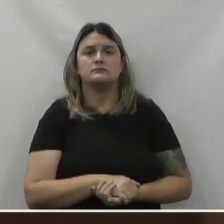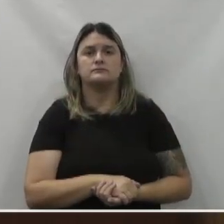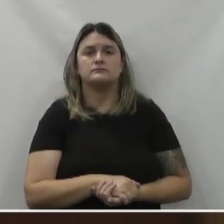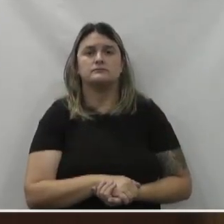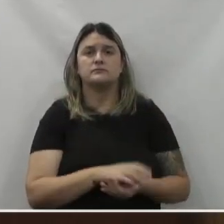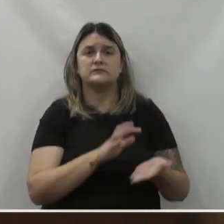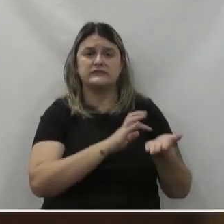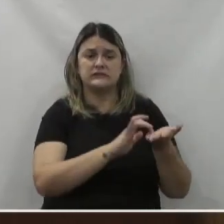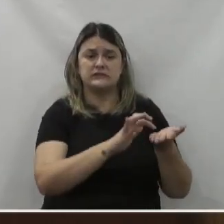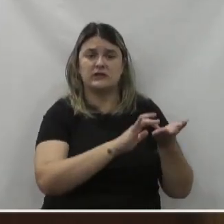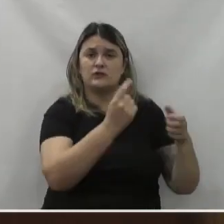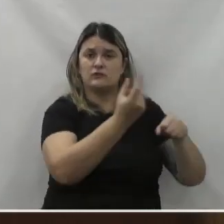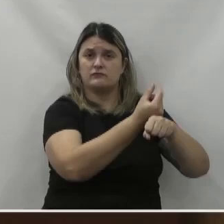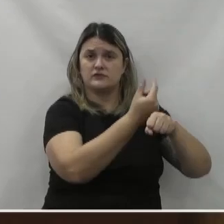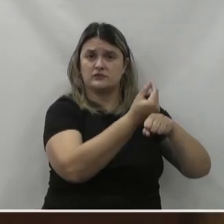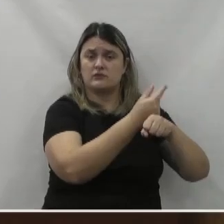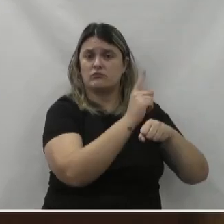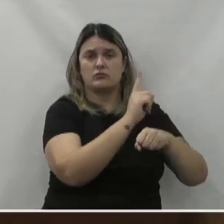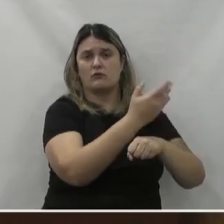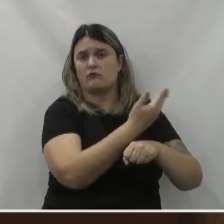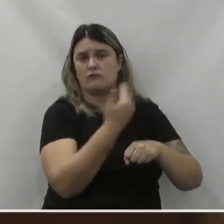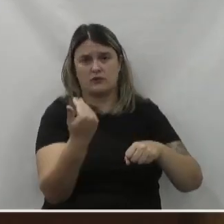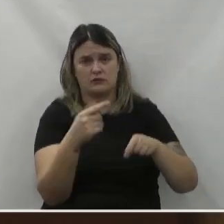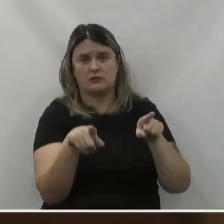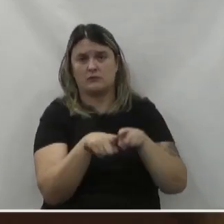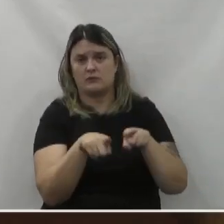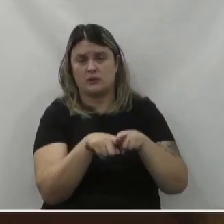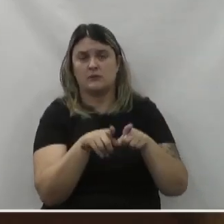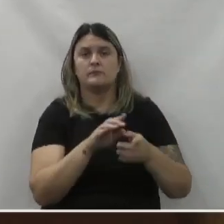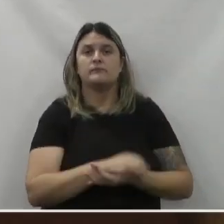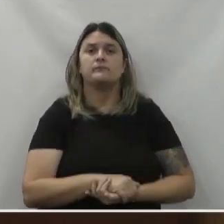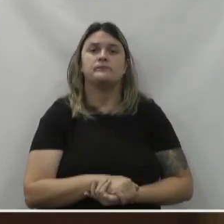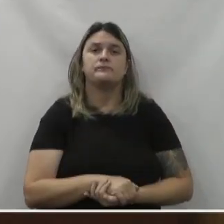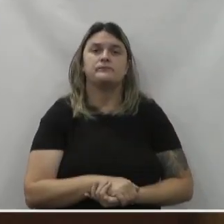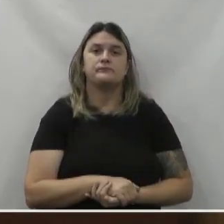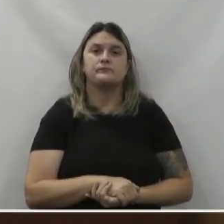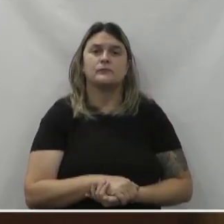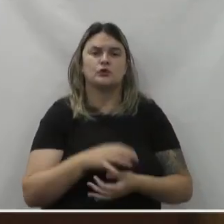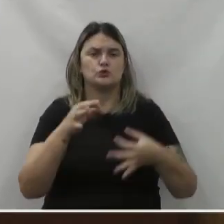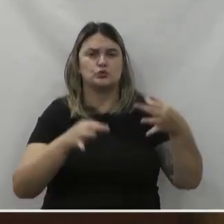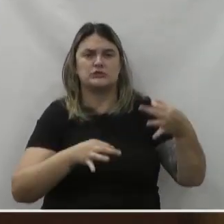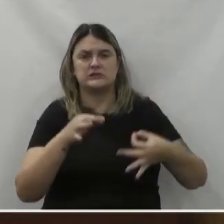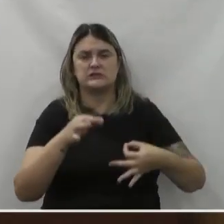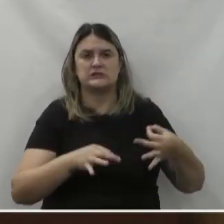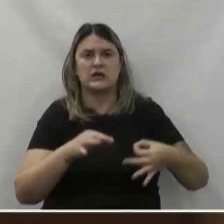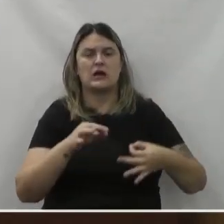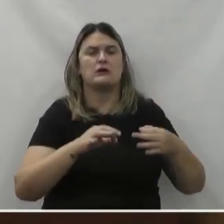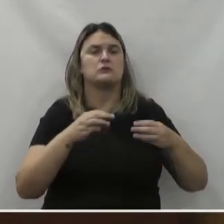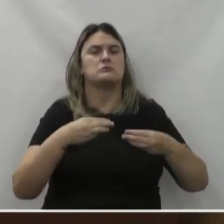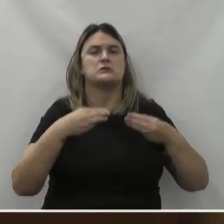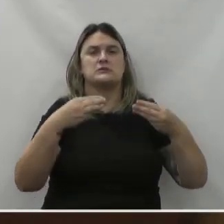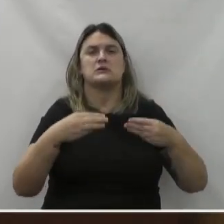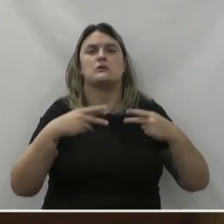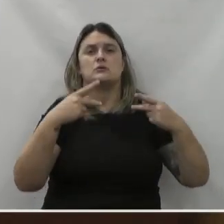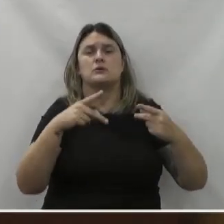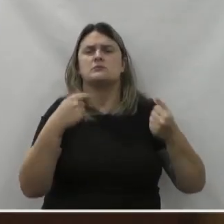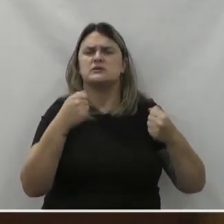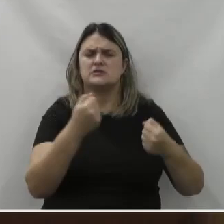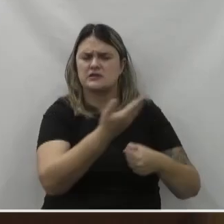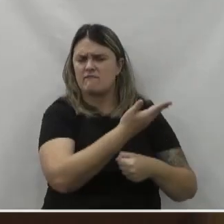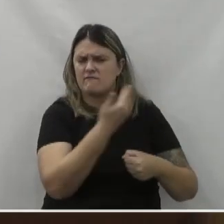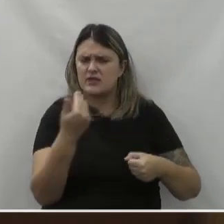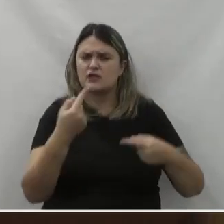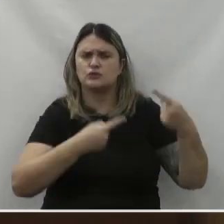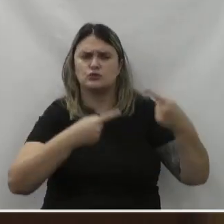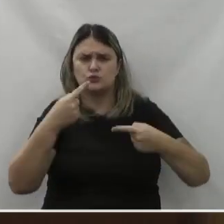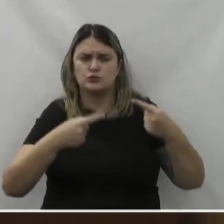do secretário de Finanças ali, o Cachoeira, né, de estar presente. Como a gente falou, Judiciário, Ministério Público, enfim, quanto mais pessoas ali para